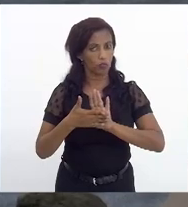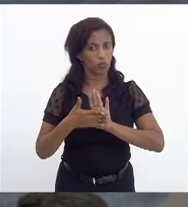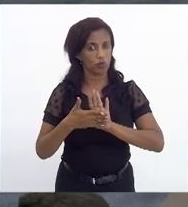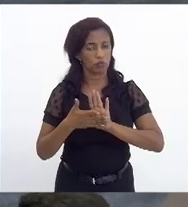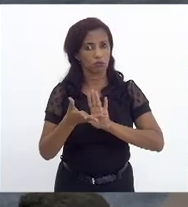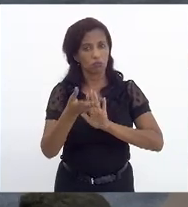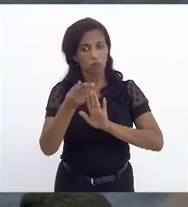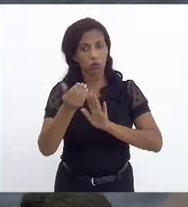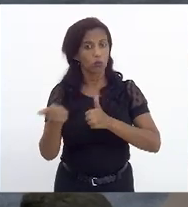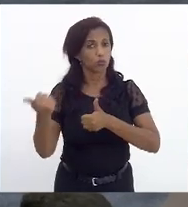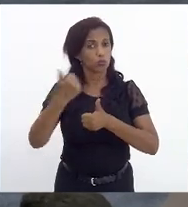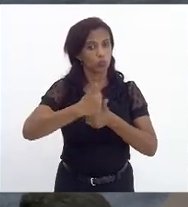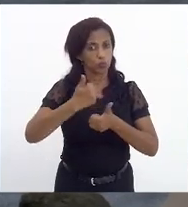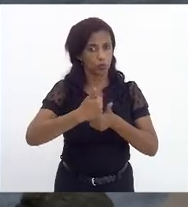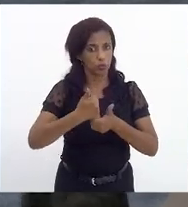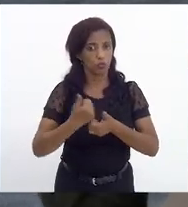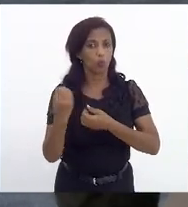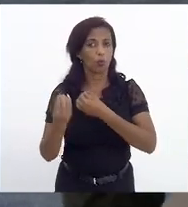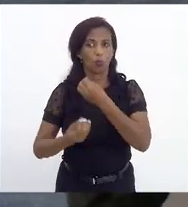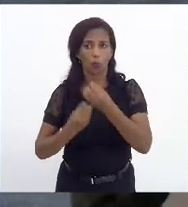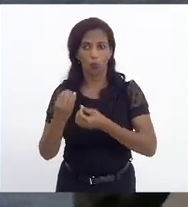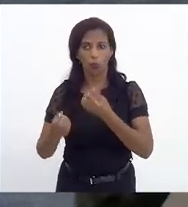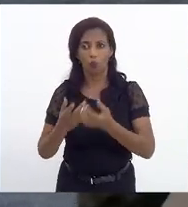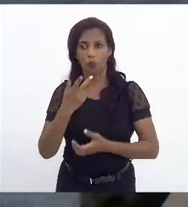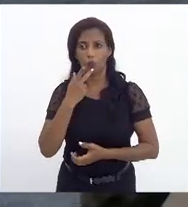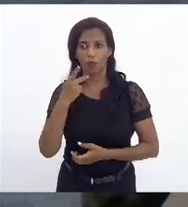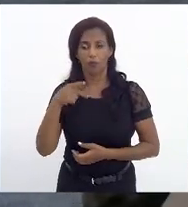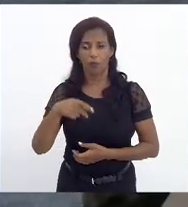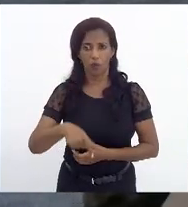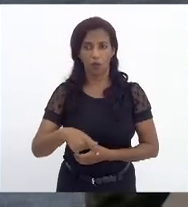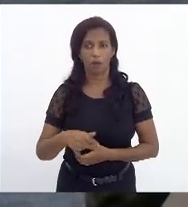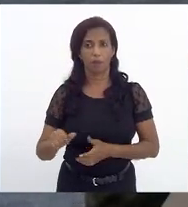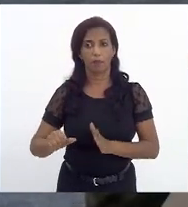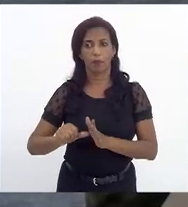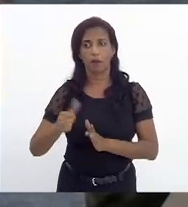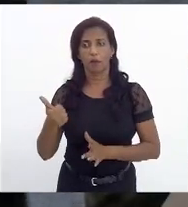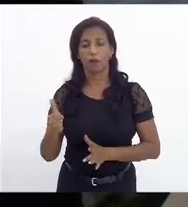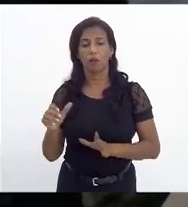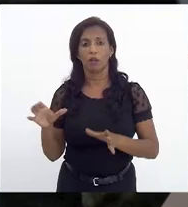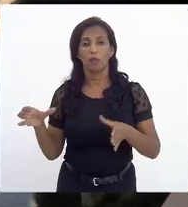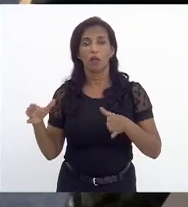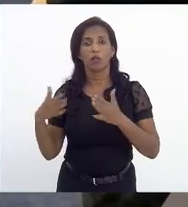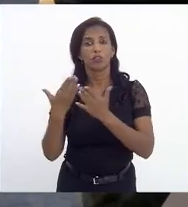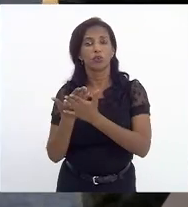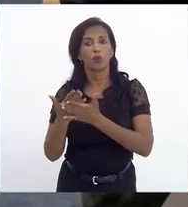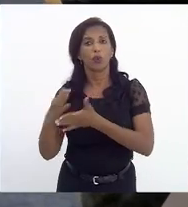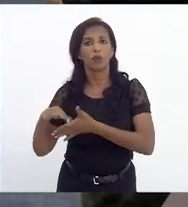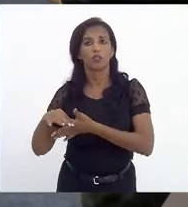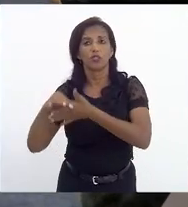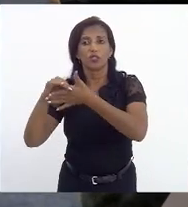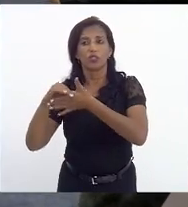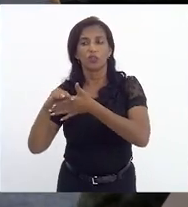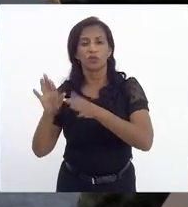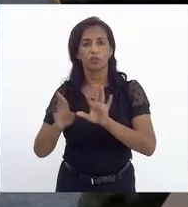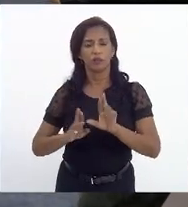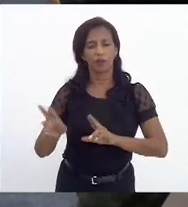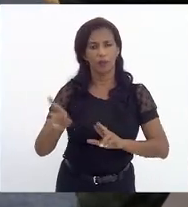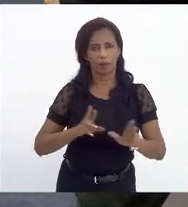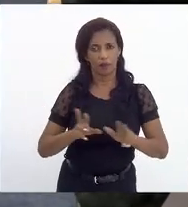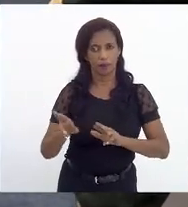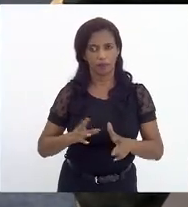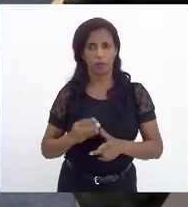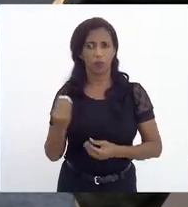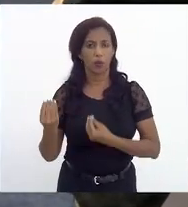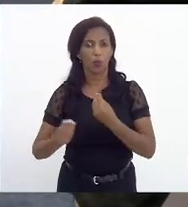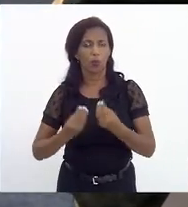as propostas dos substitutivos, como eu disse, pela primeira vez no Colégio de Líderes, de forma diferenciada.